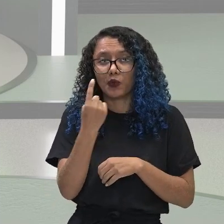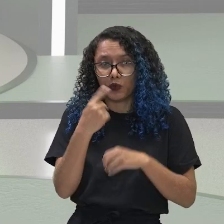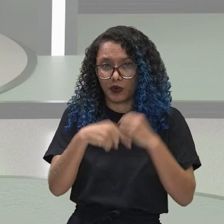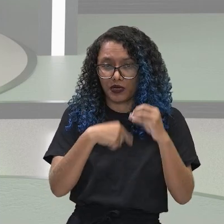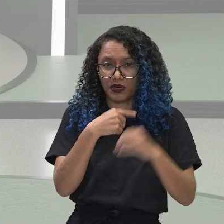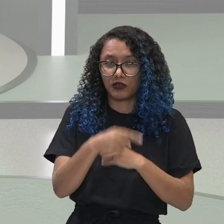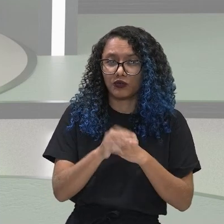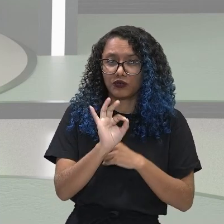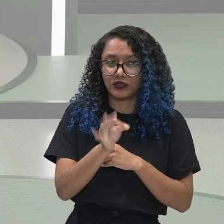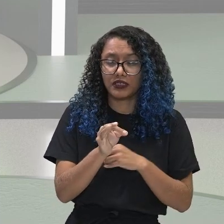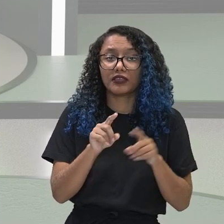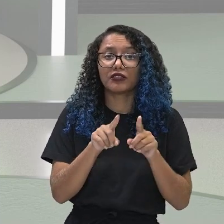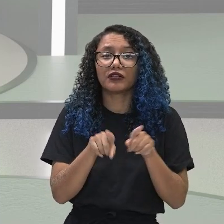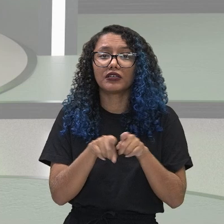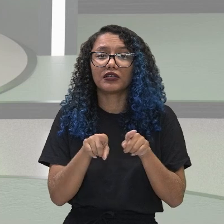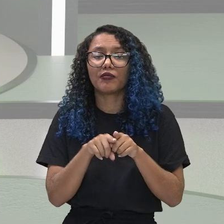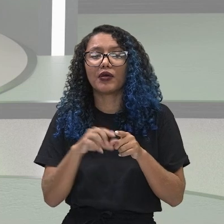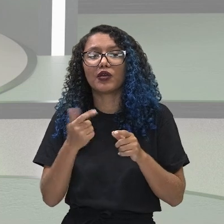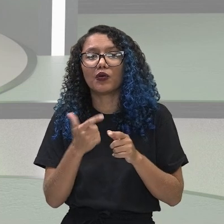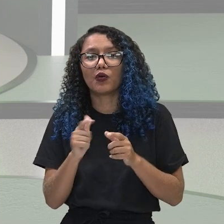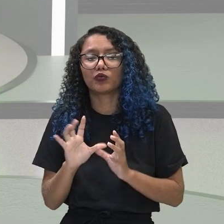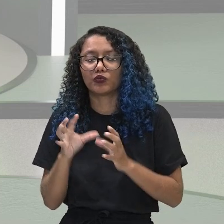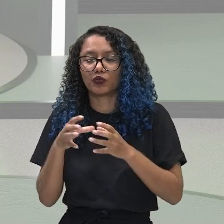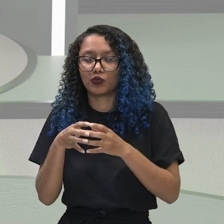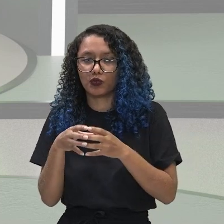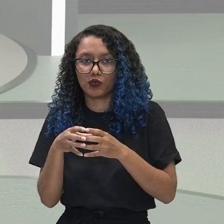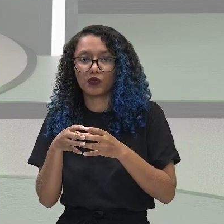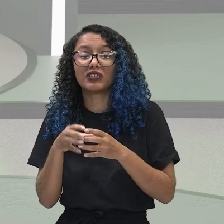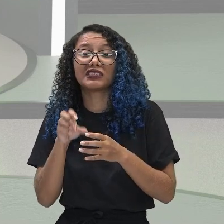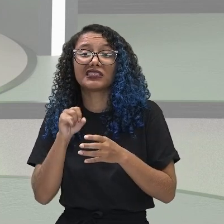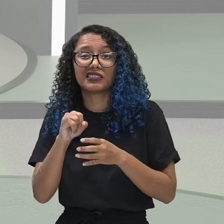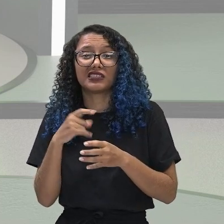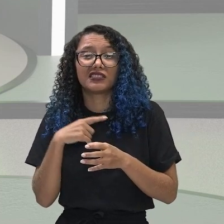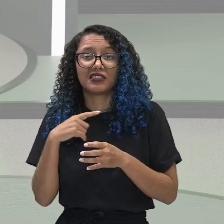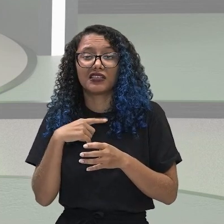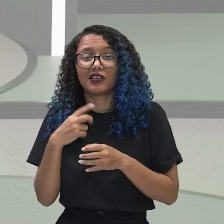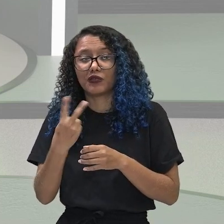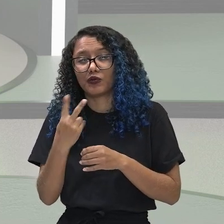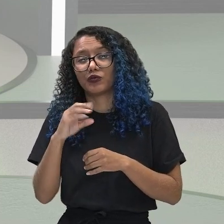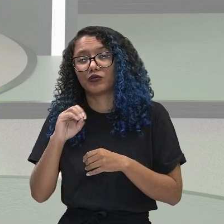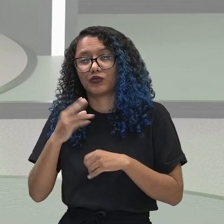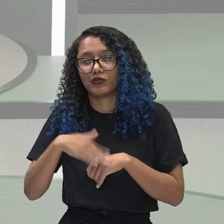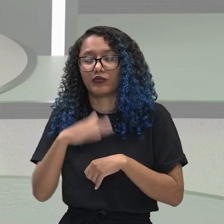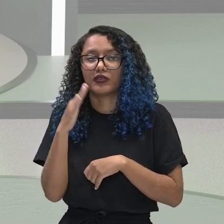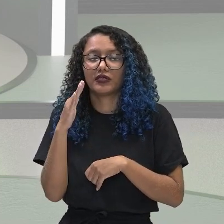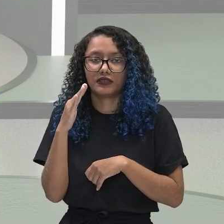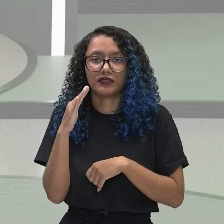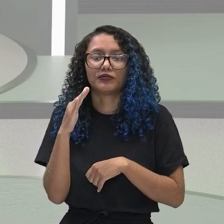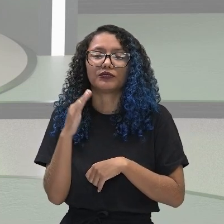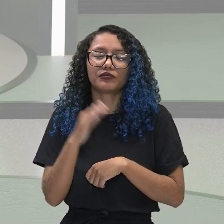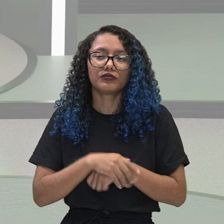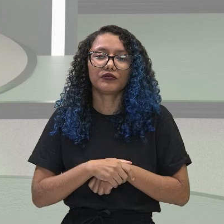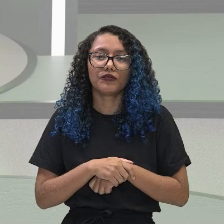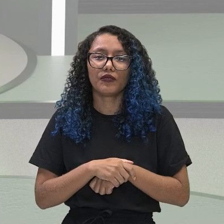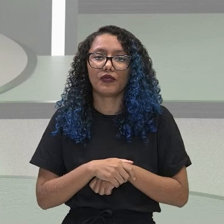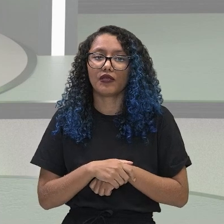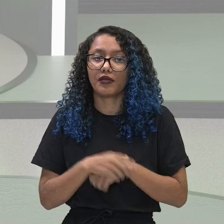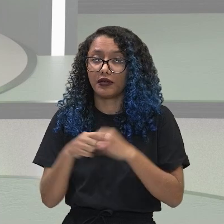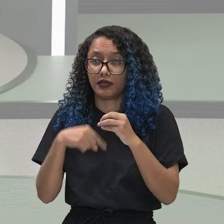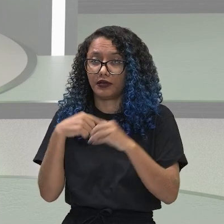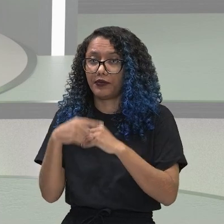e substâncias compostas, quando apresentam mais de 2 elementos